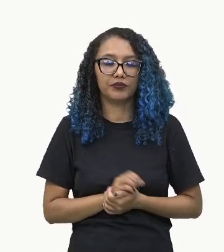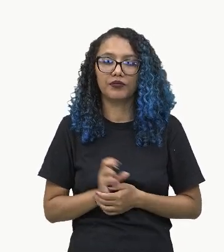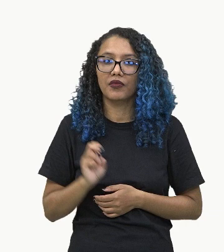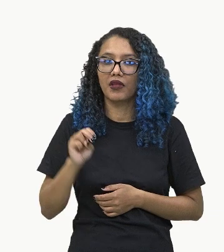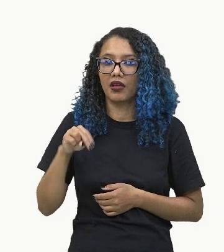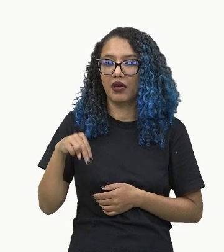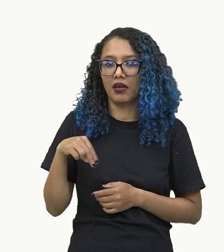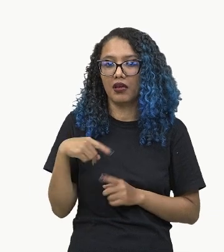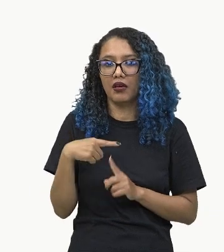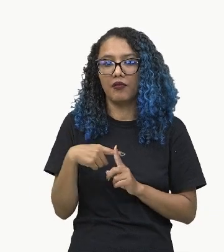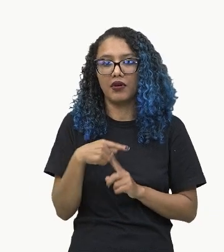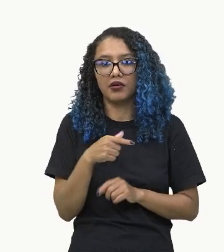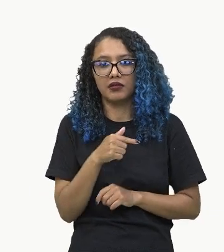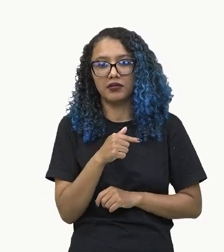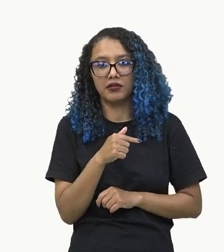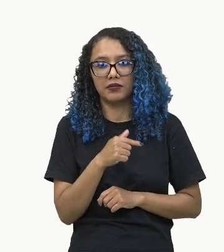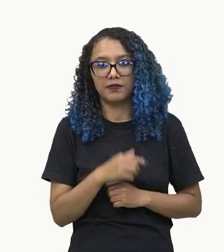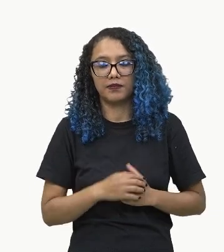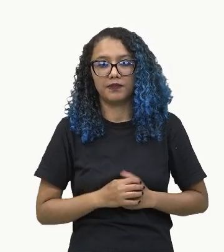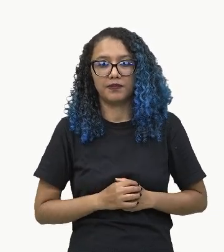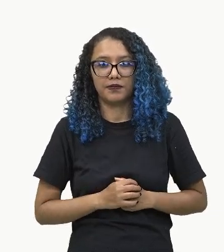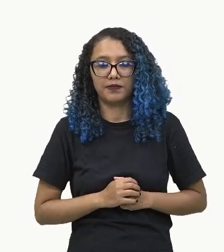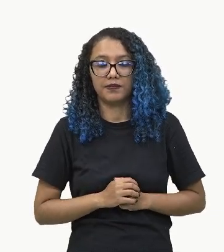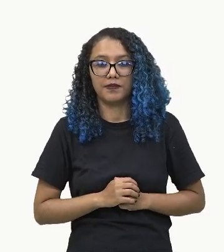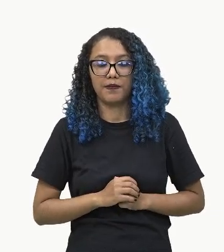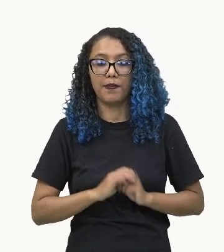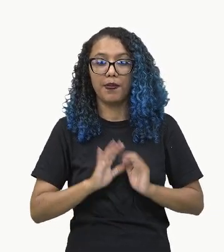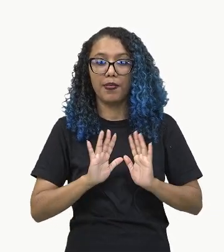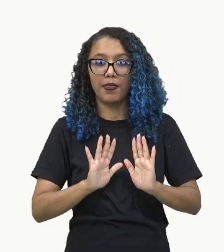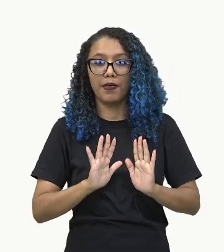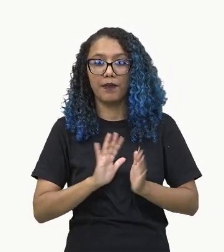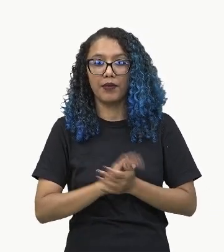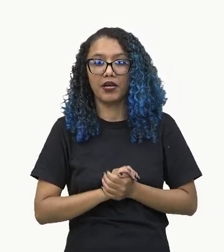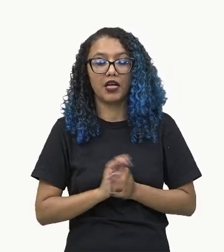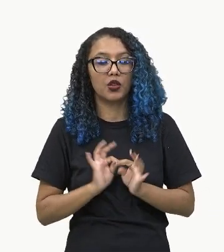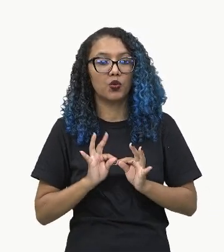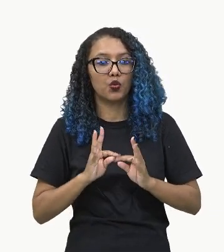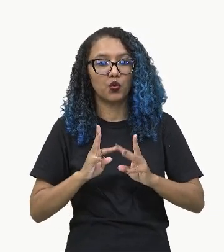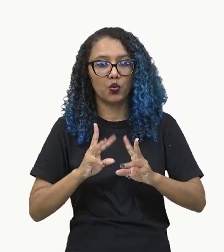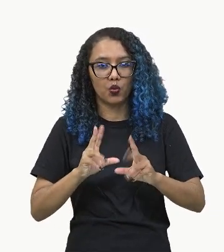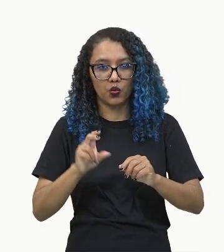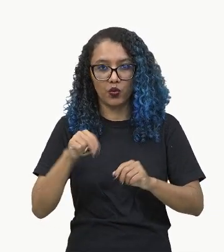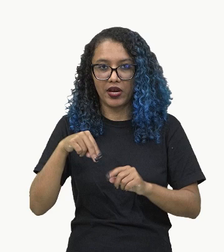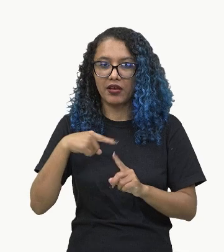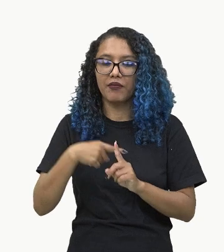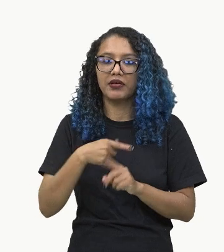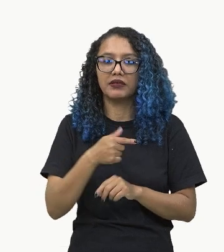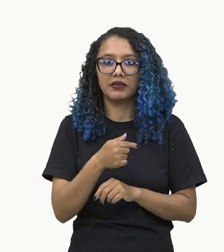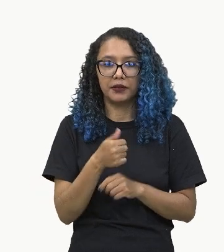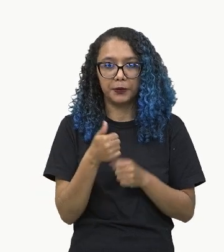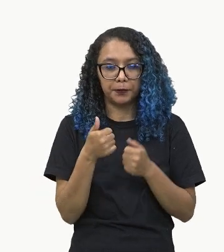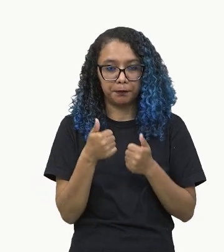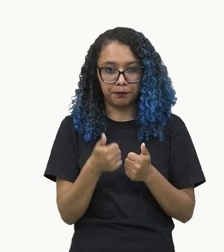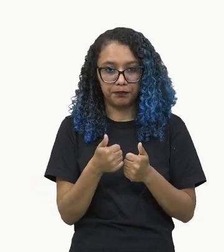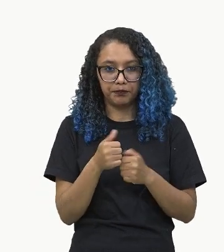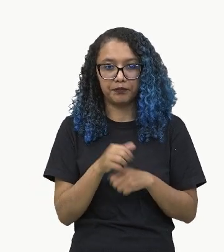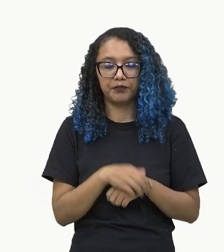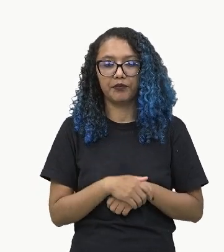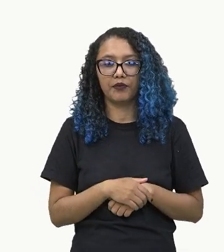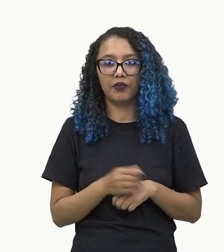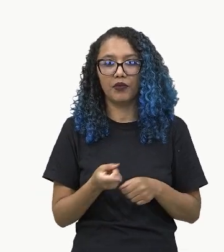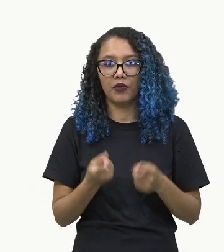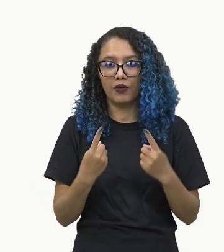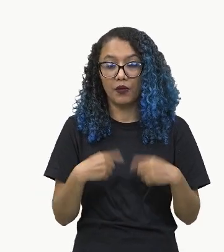n mais 7, certo? Só que o meu primeiro termo é todo o n mais 7. E o meu